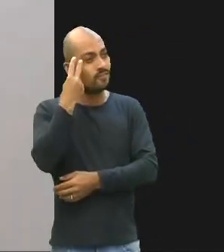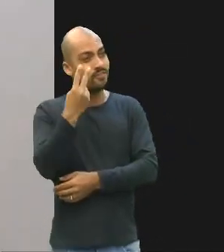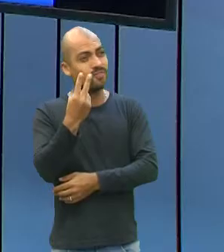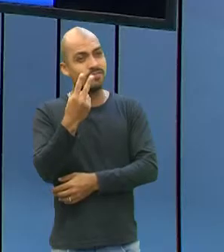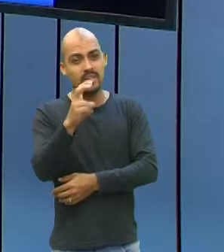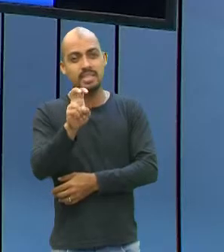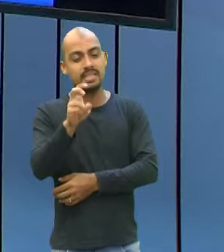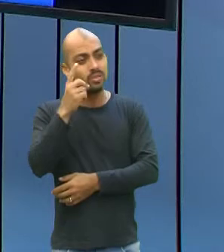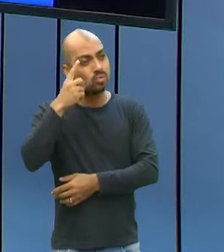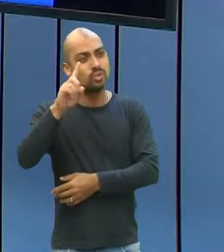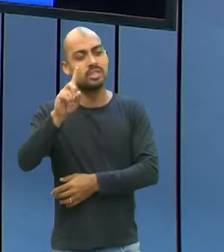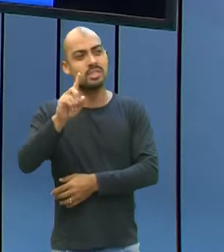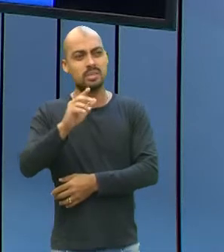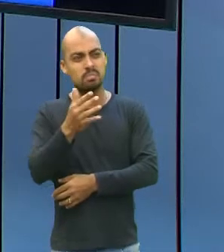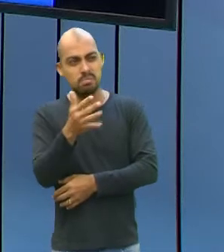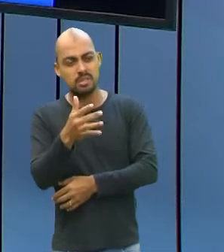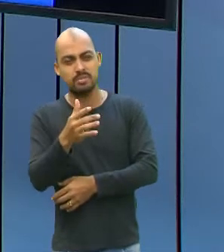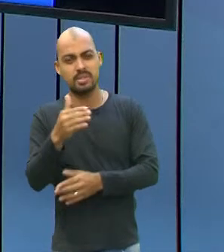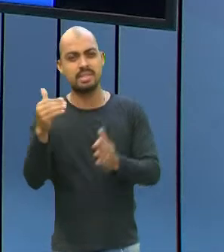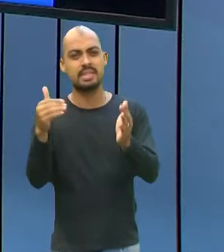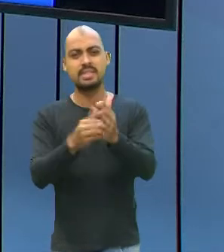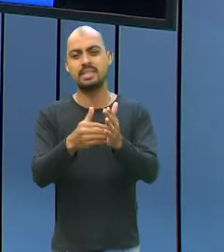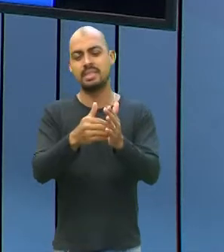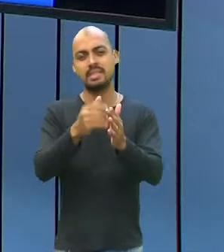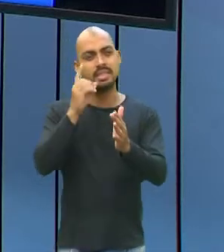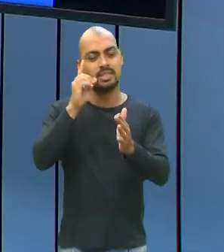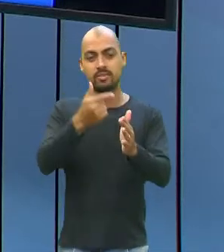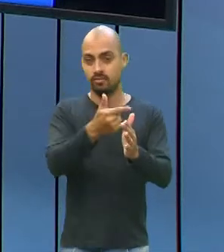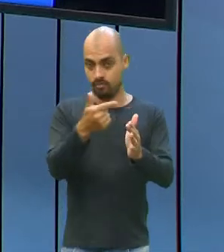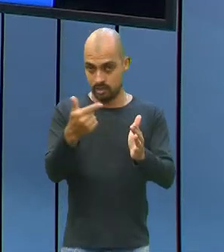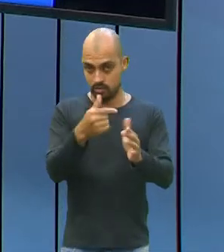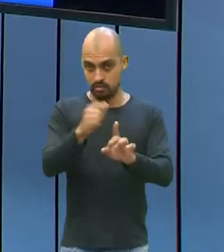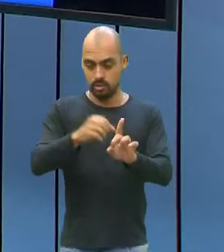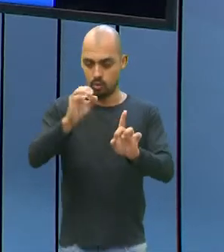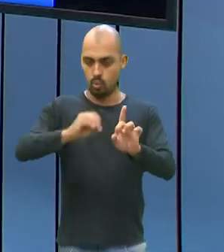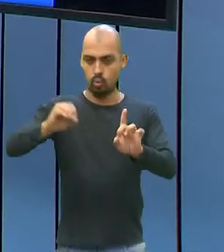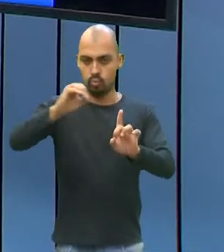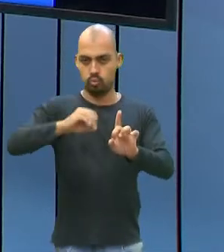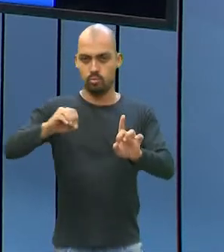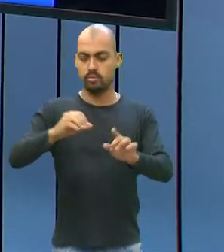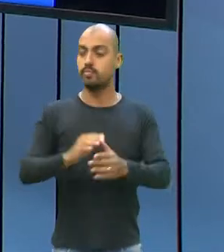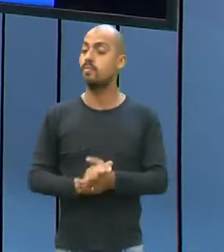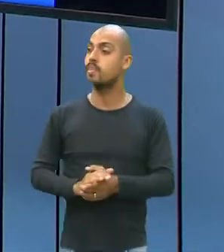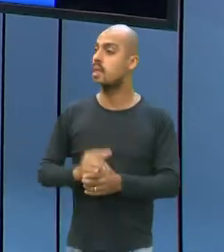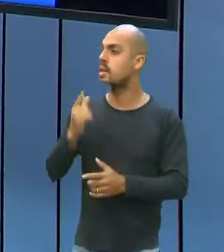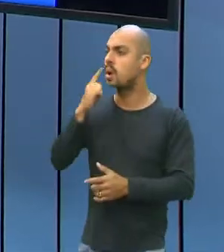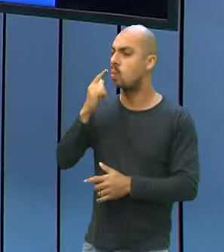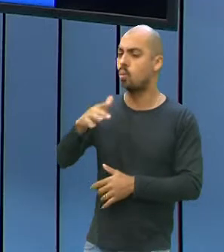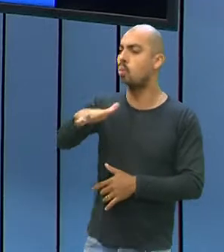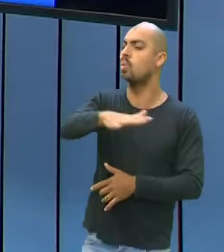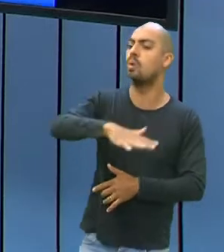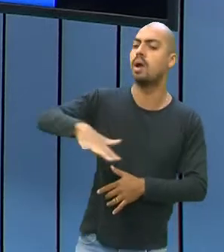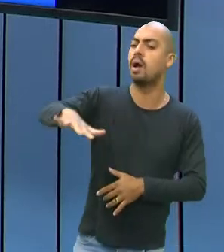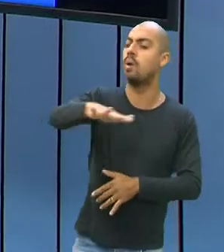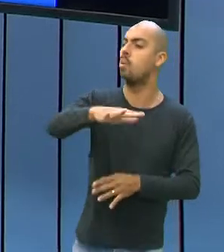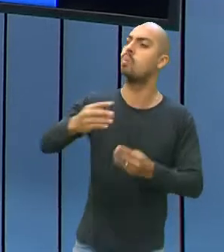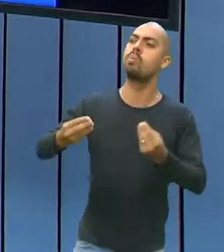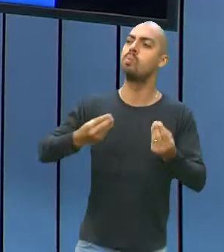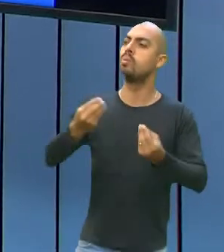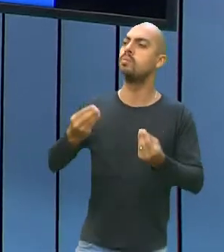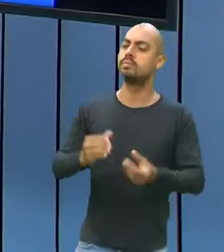25 dias, até dia 22 de outubro lá. E qual o cenário que Trabalhando. vocês